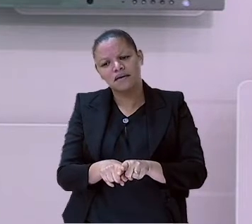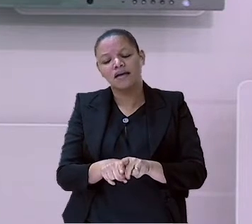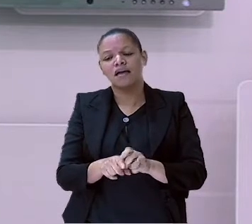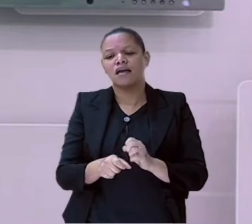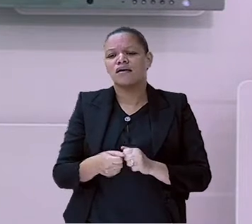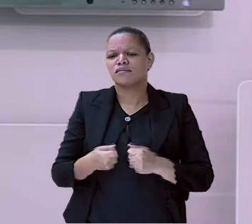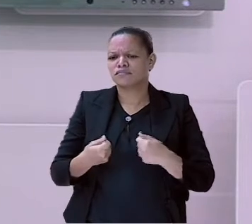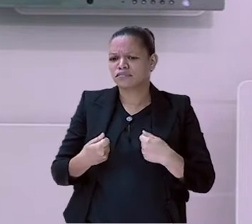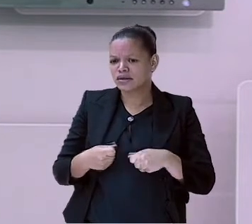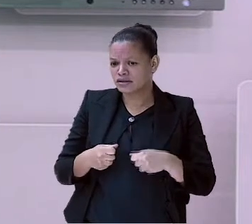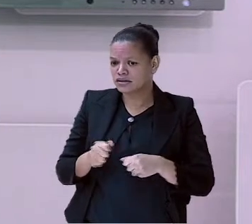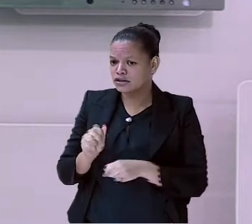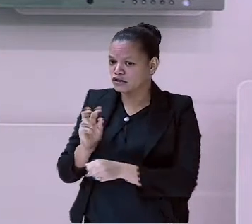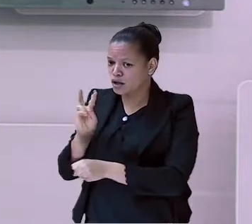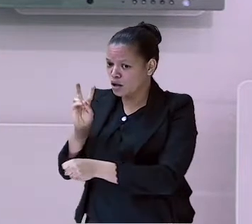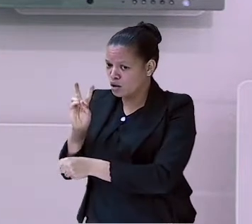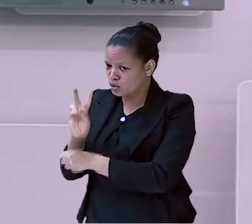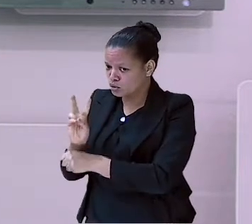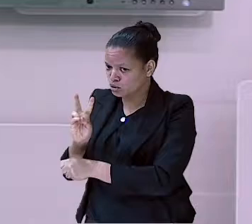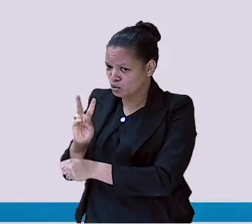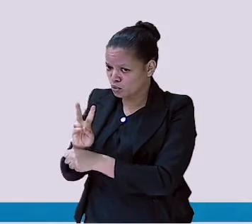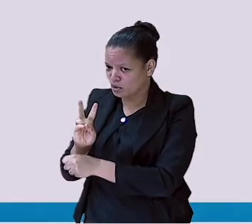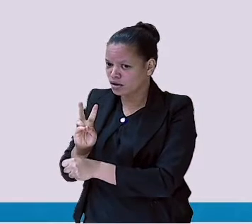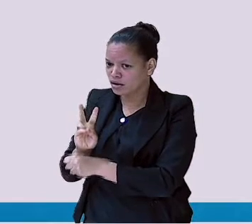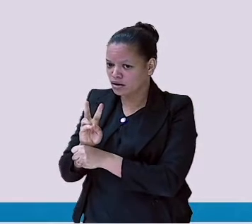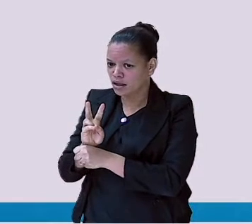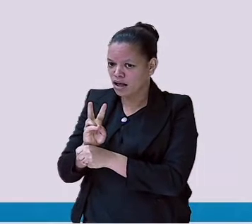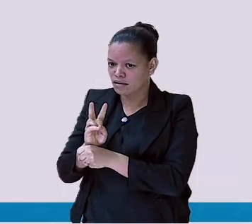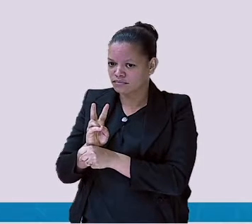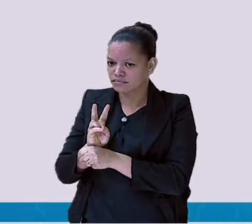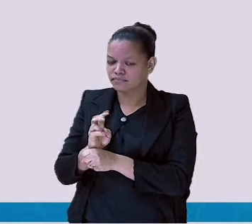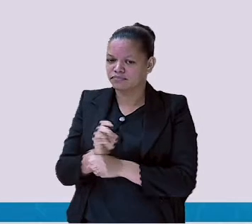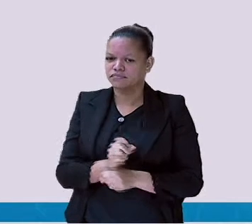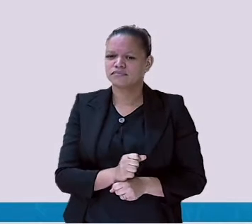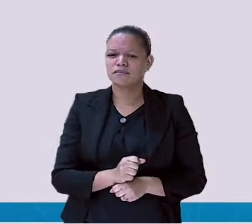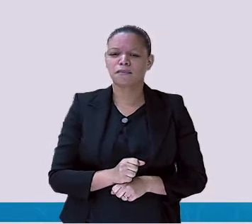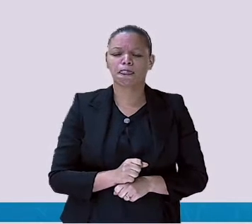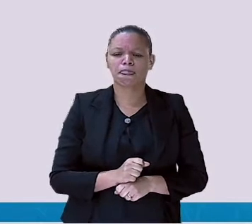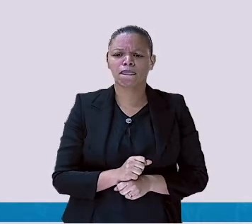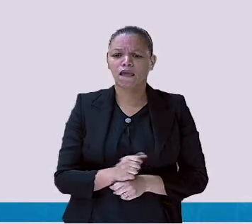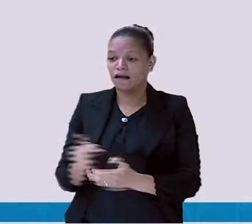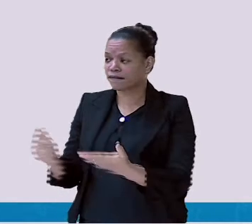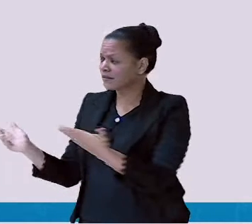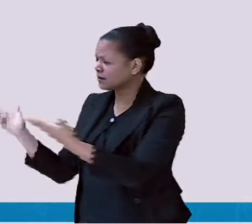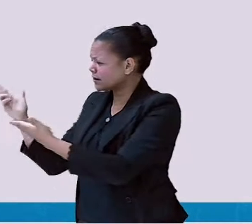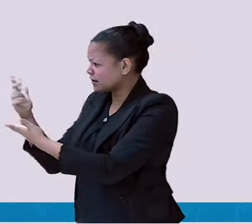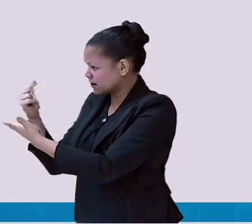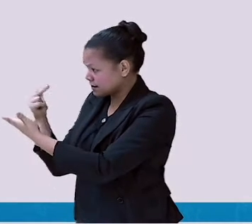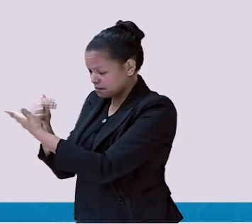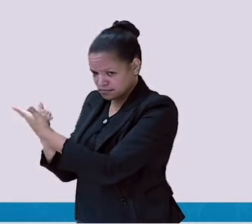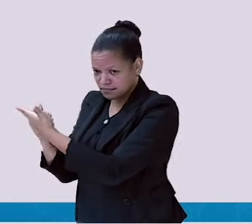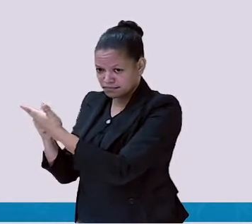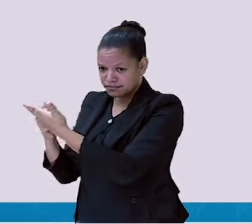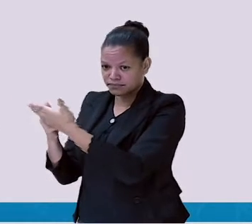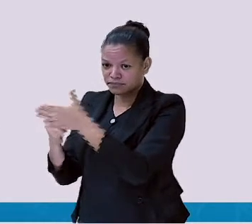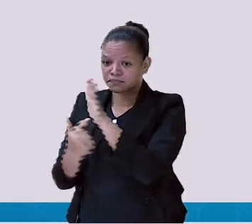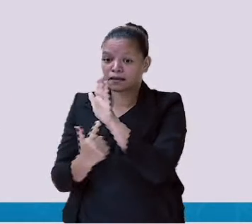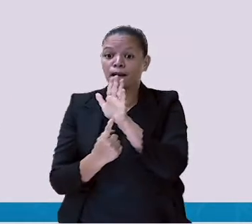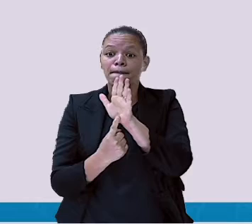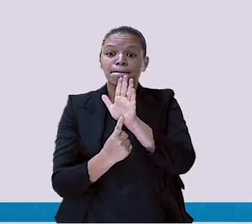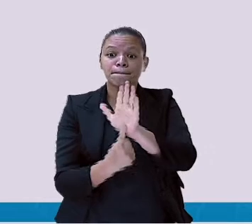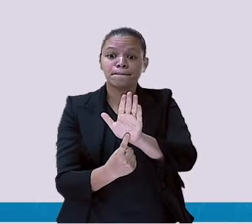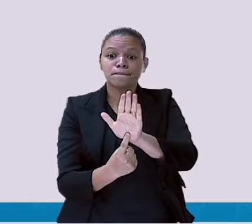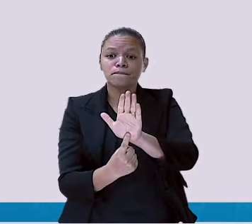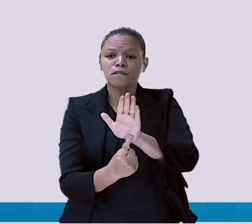longo. Aqui na imagem nós temos uma alimentação saudável. O que eu quero dizer saudável?